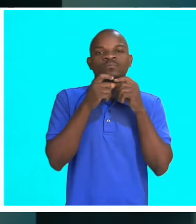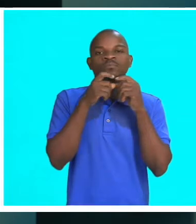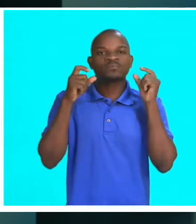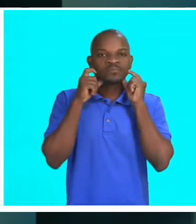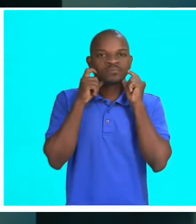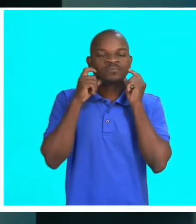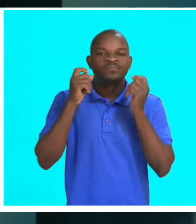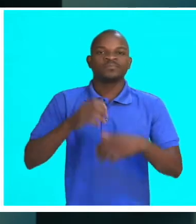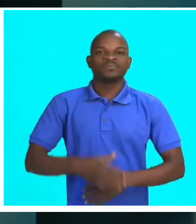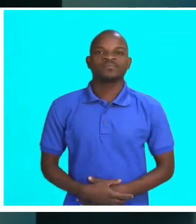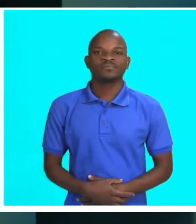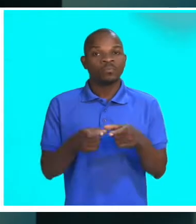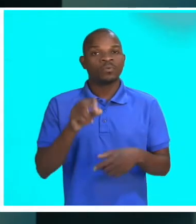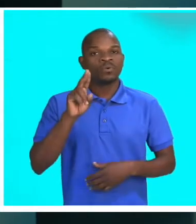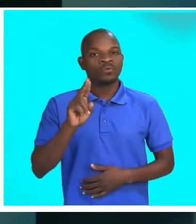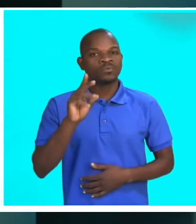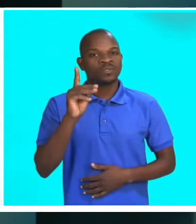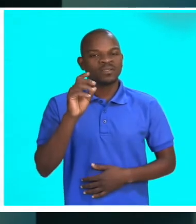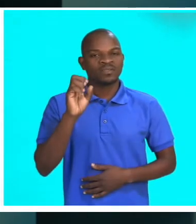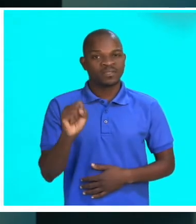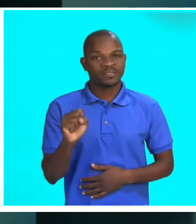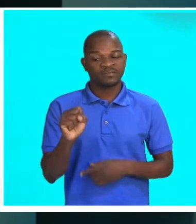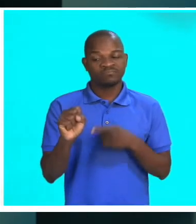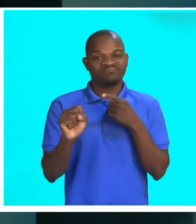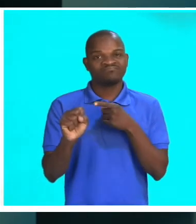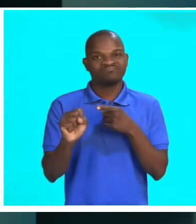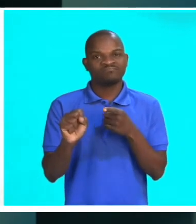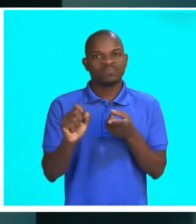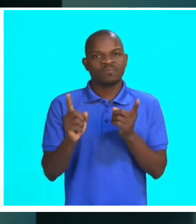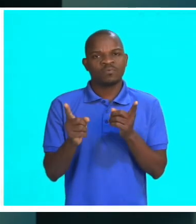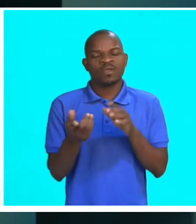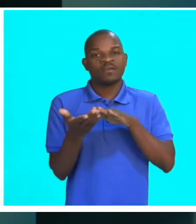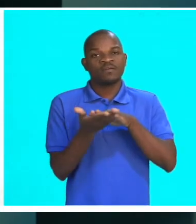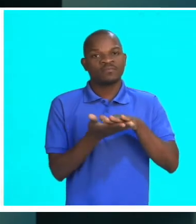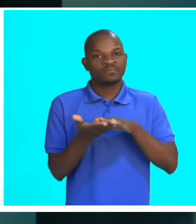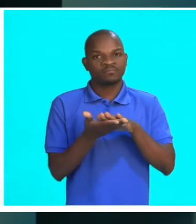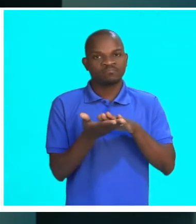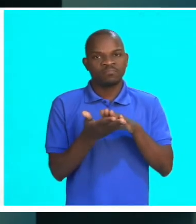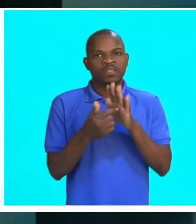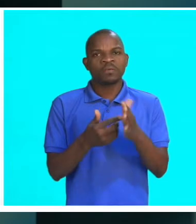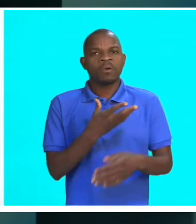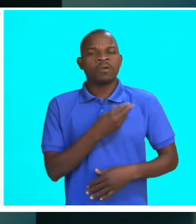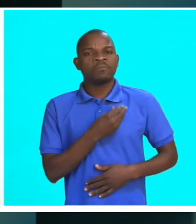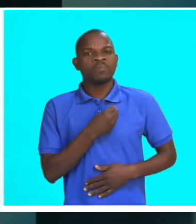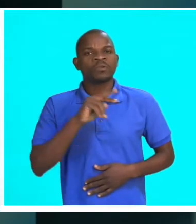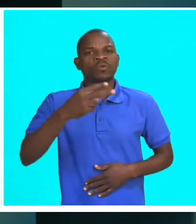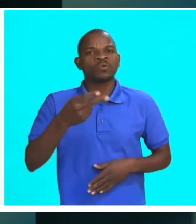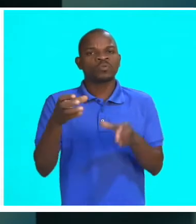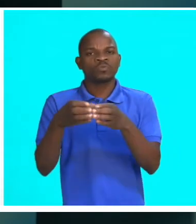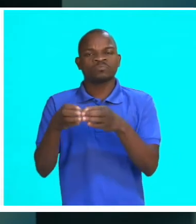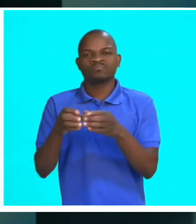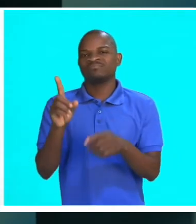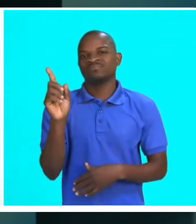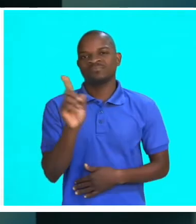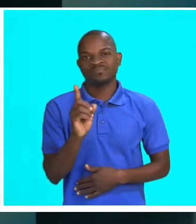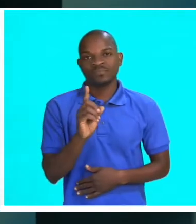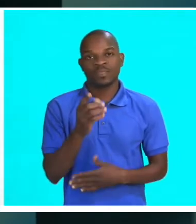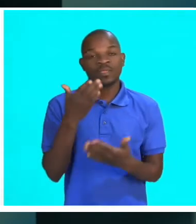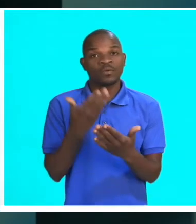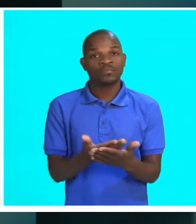representação do futebol moçambicano. Falando da UDS, eu acho que quem está na fase em que está não tem que temer os